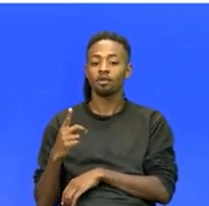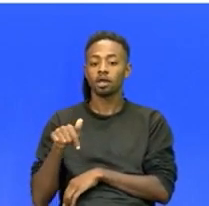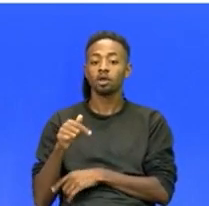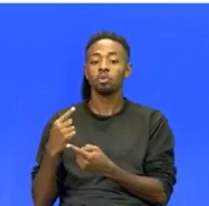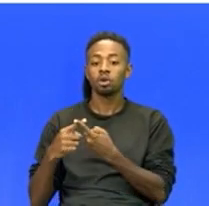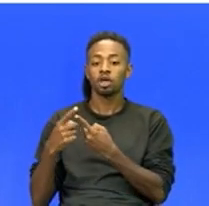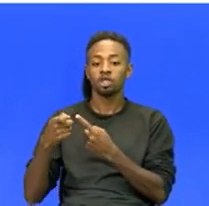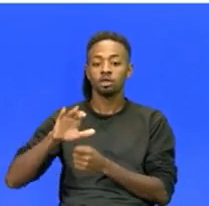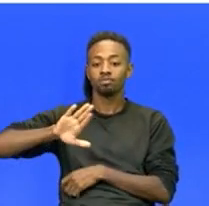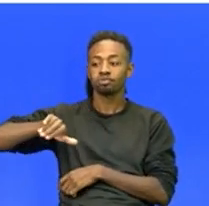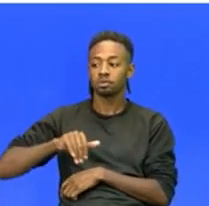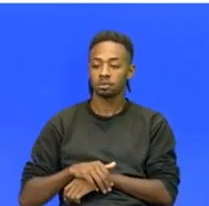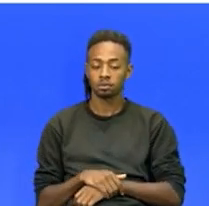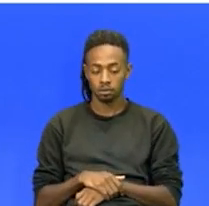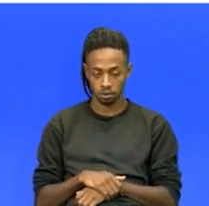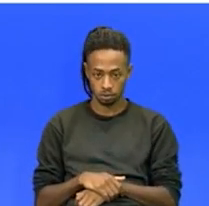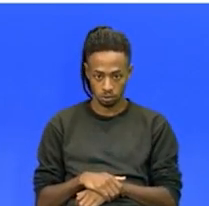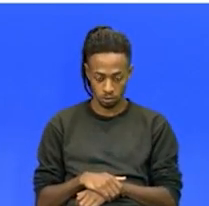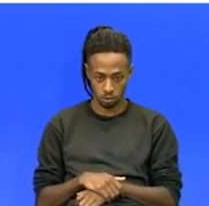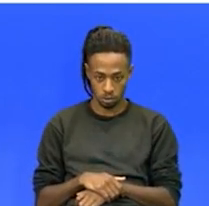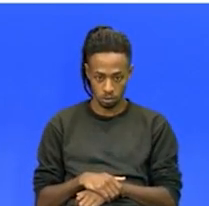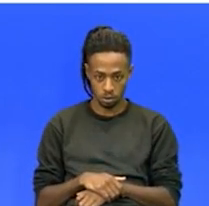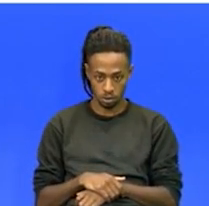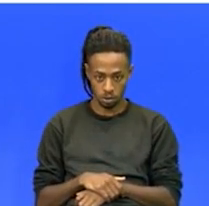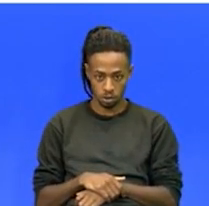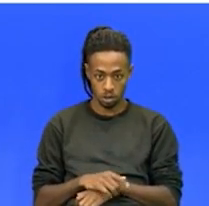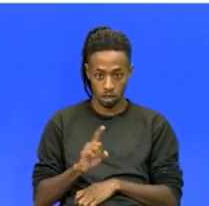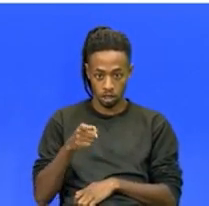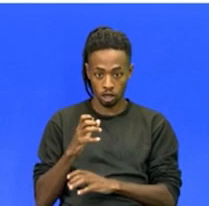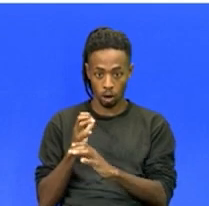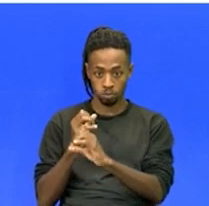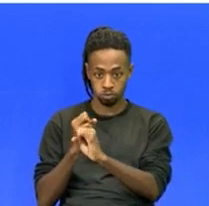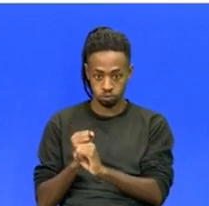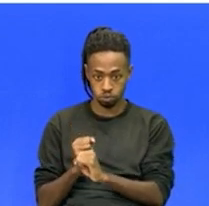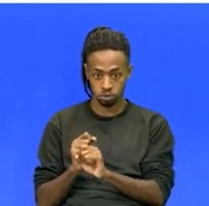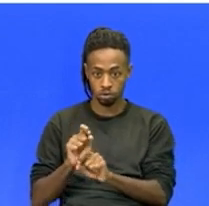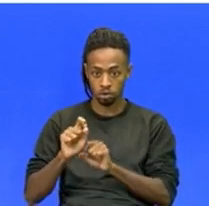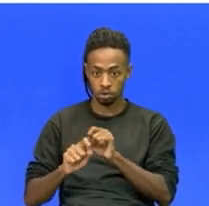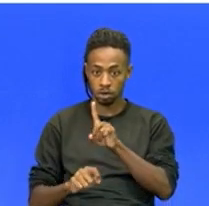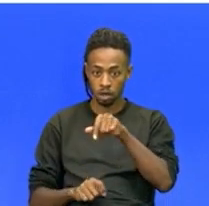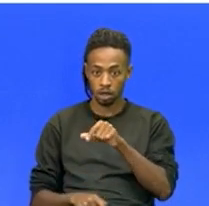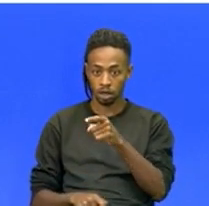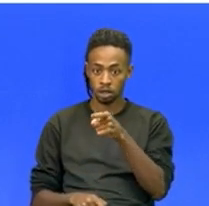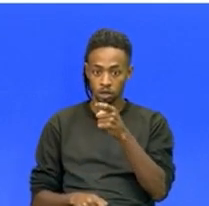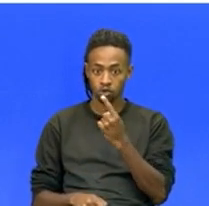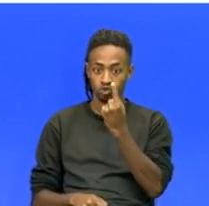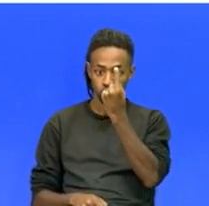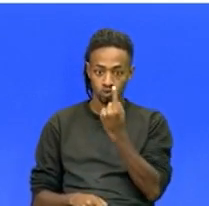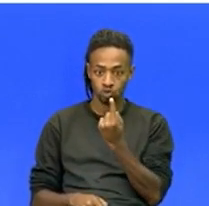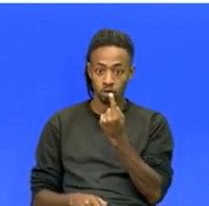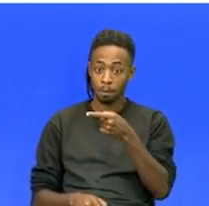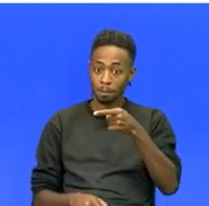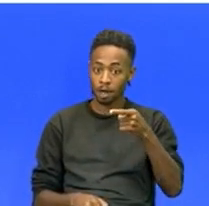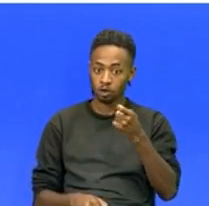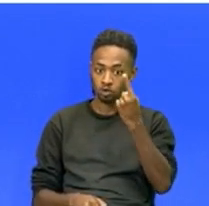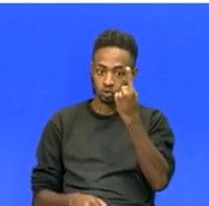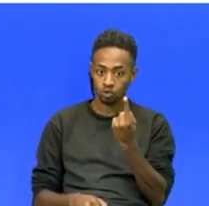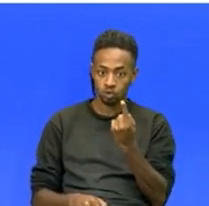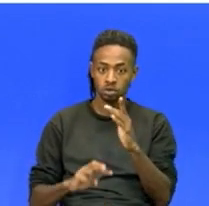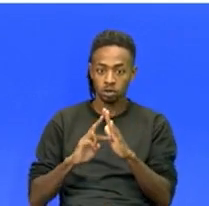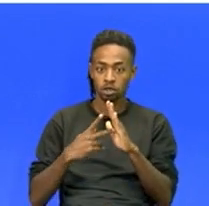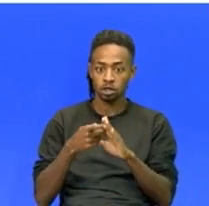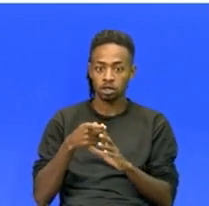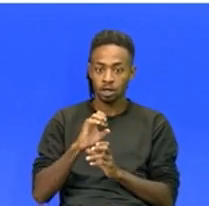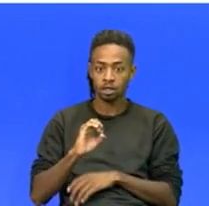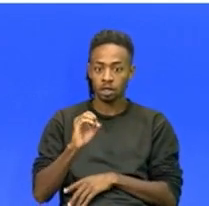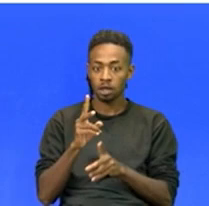vai embora. Não esqueça que x derivada disso é x1 menos 1, que é x a 0,